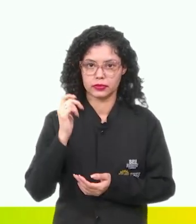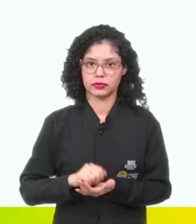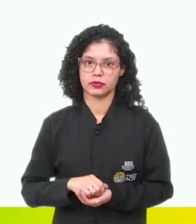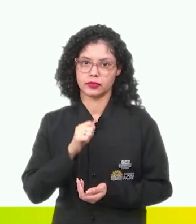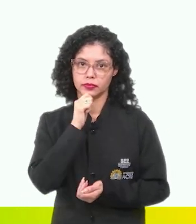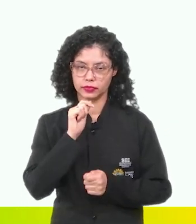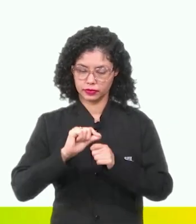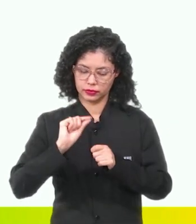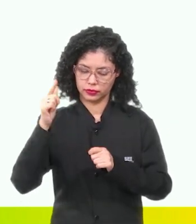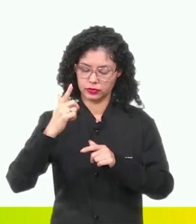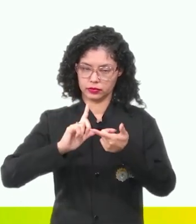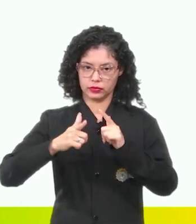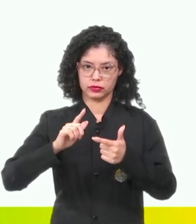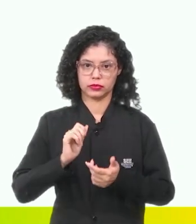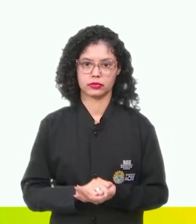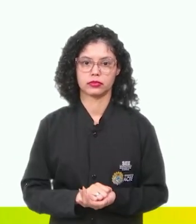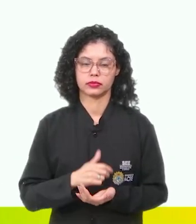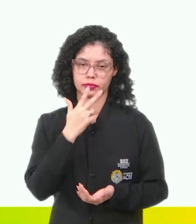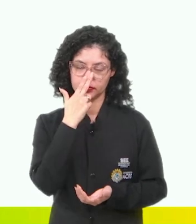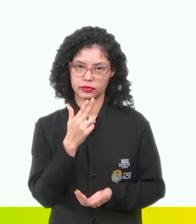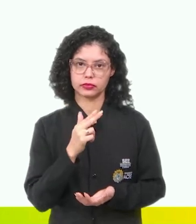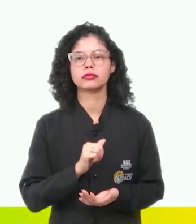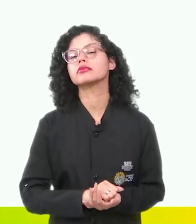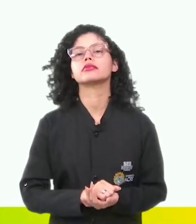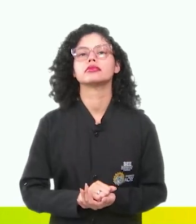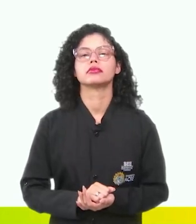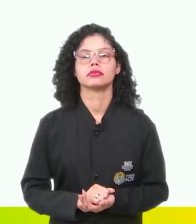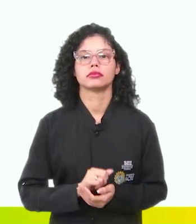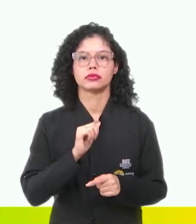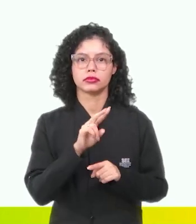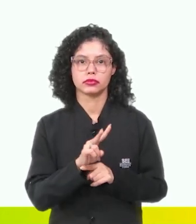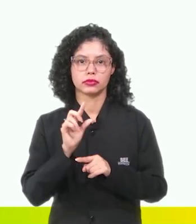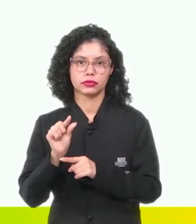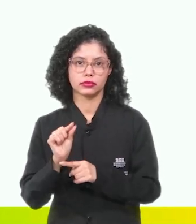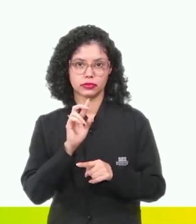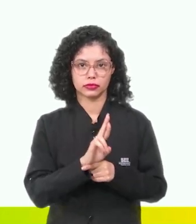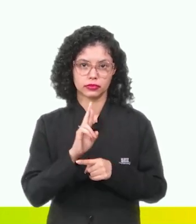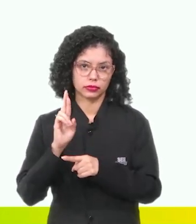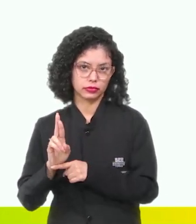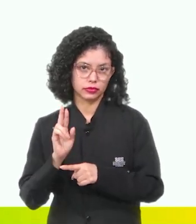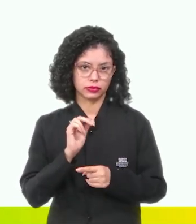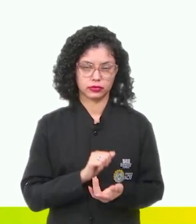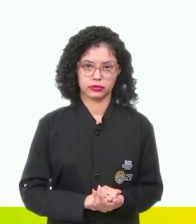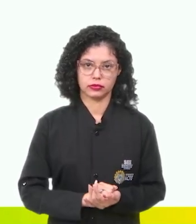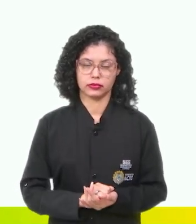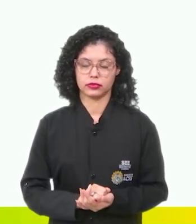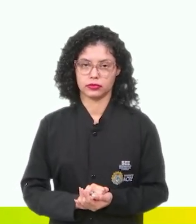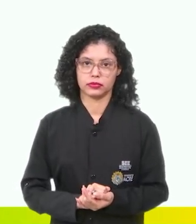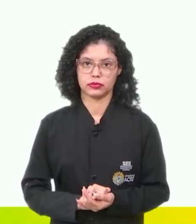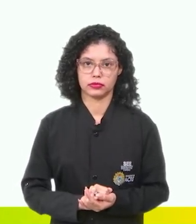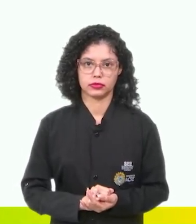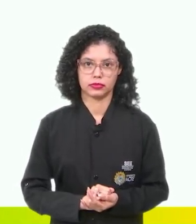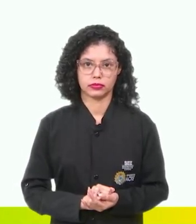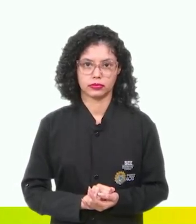com outra letra. Quantas vezes vai aparecer Vzinho, Vzinho, Rzinho, Rzinho? Vou olhar de ver aqui também. Vzinho, Vzinho,